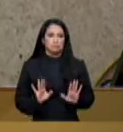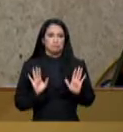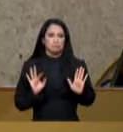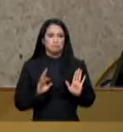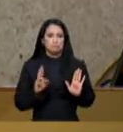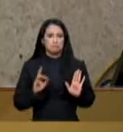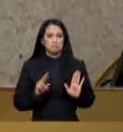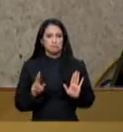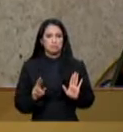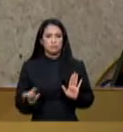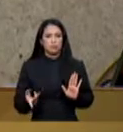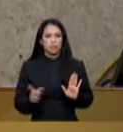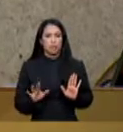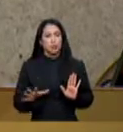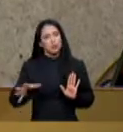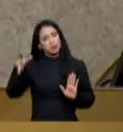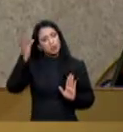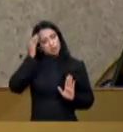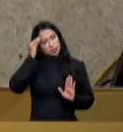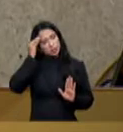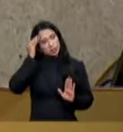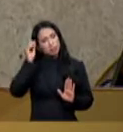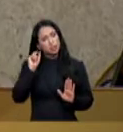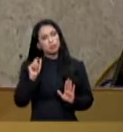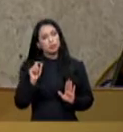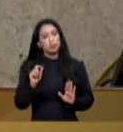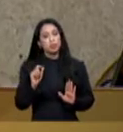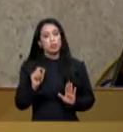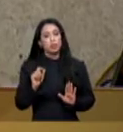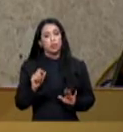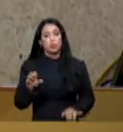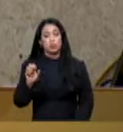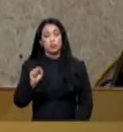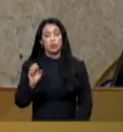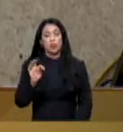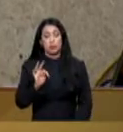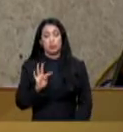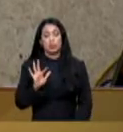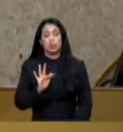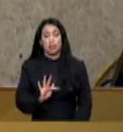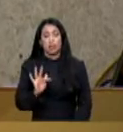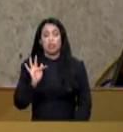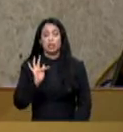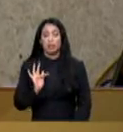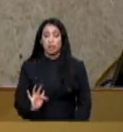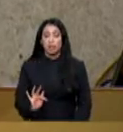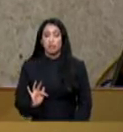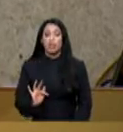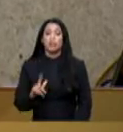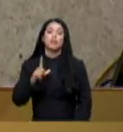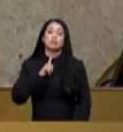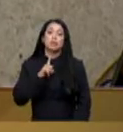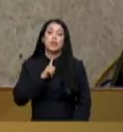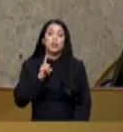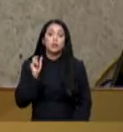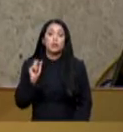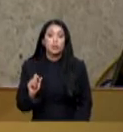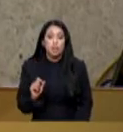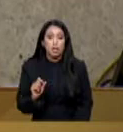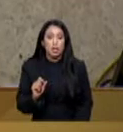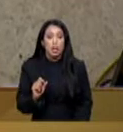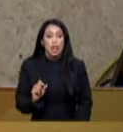a interpretação sólida deste egrégio Supremo Tribunal Federal para atribuir